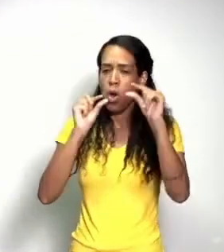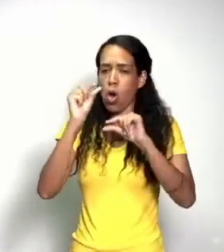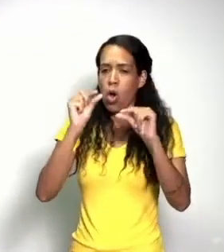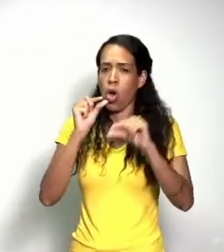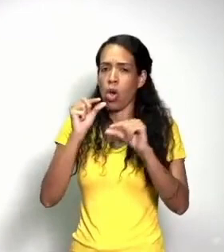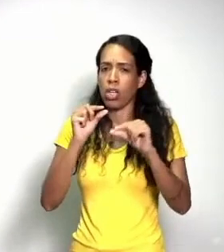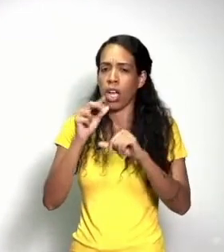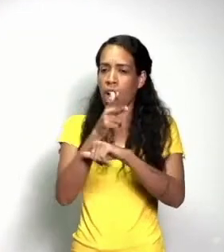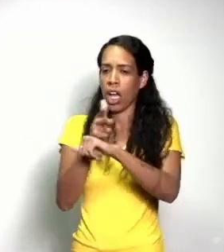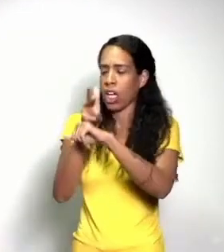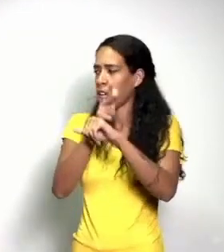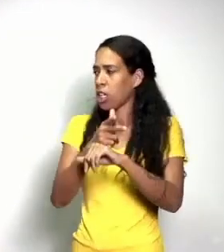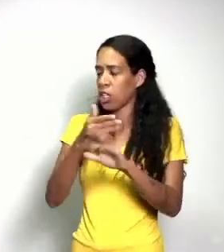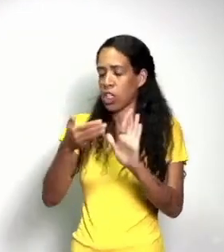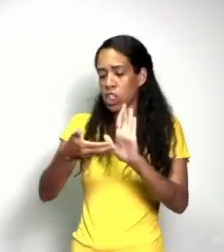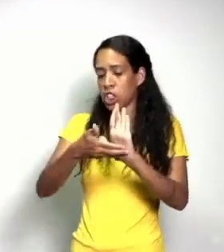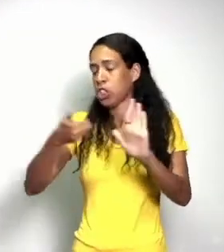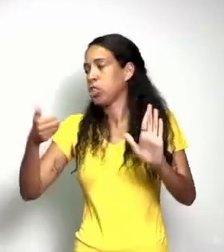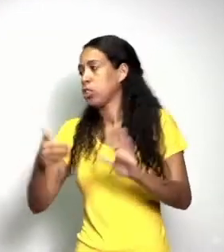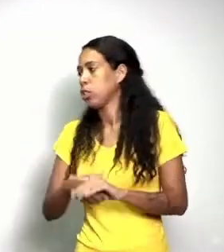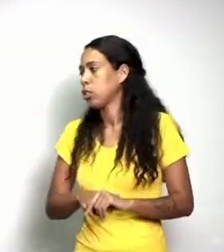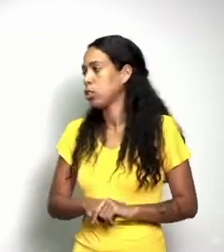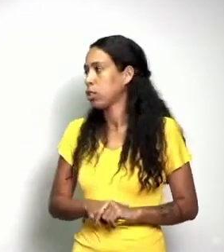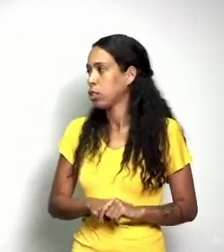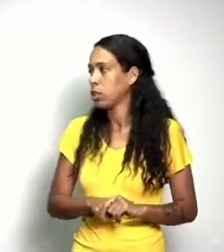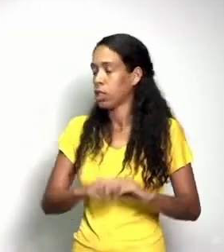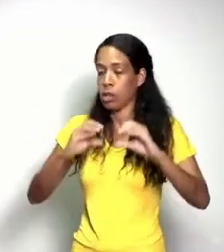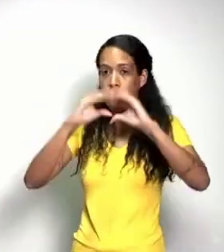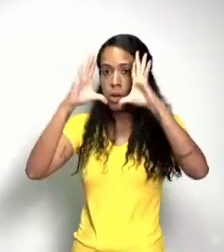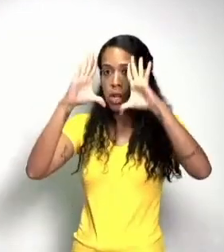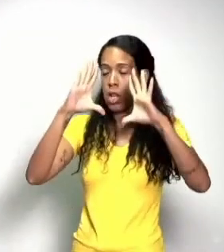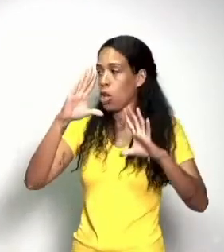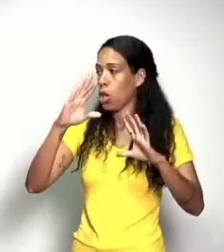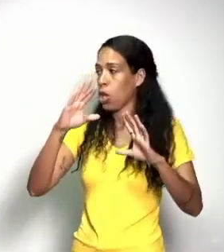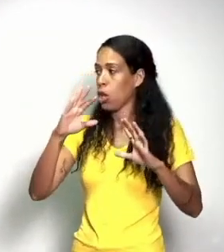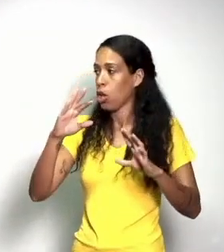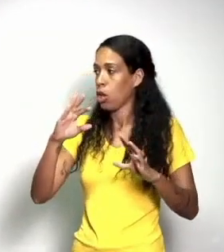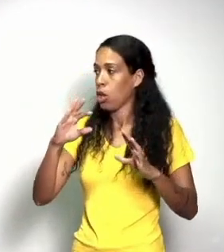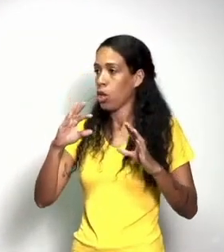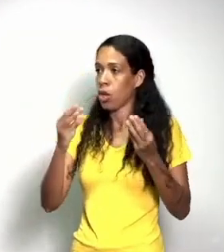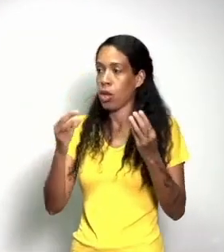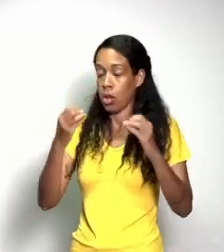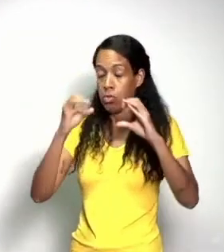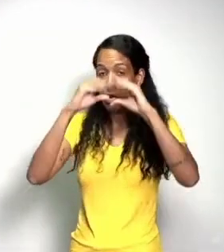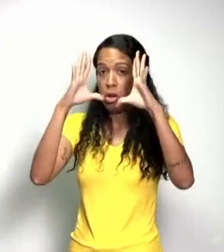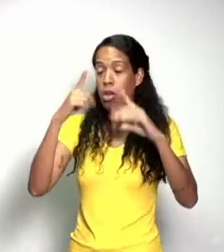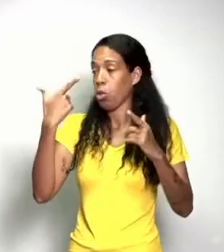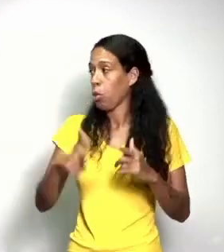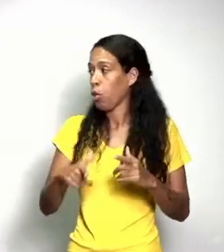exigem que a gente ejete o cartão. Quando a gente ligar ela novamente, eu posso estar mostrando como que é.